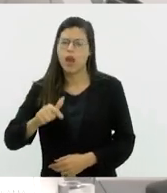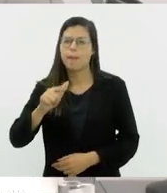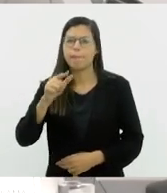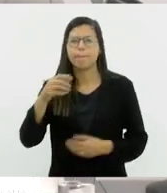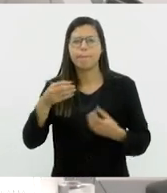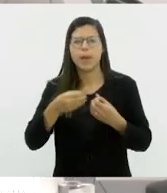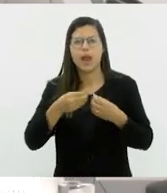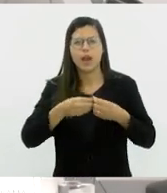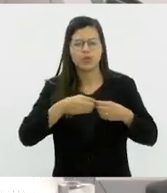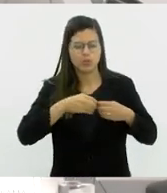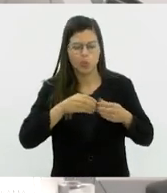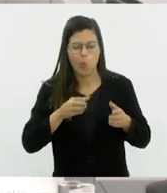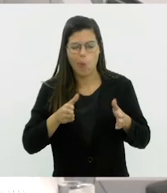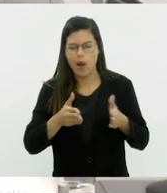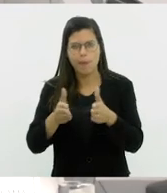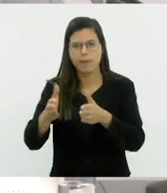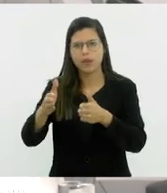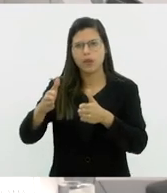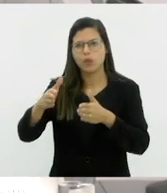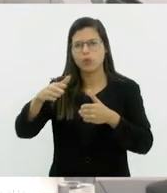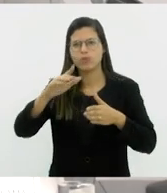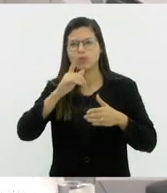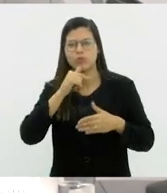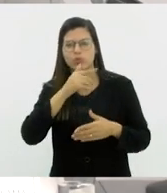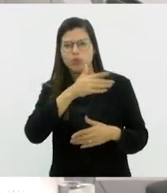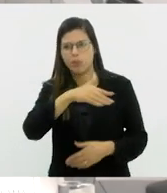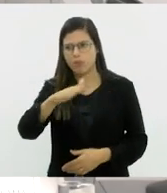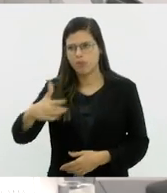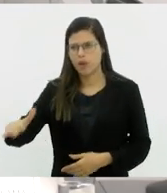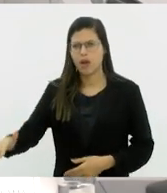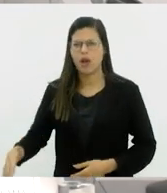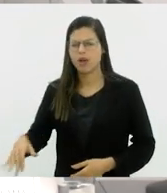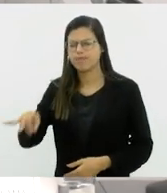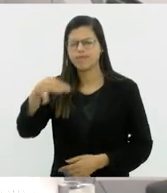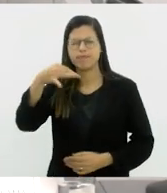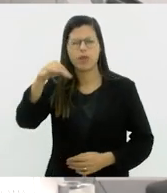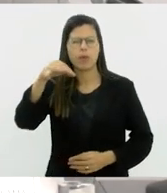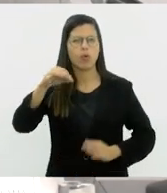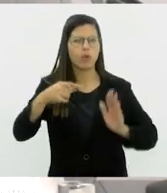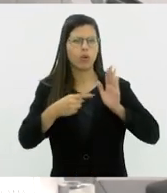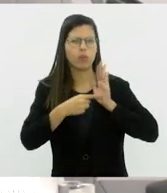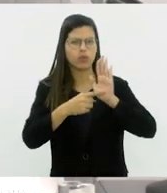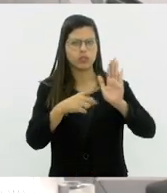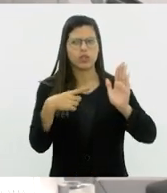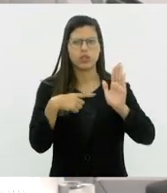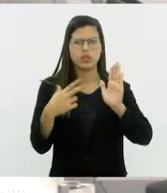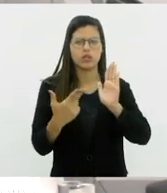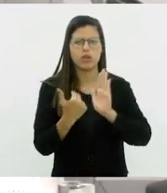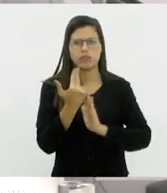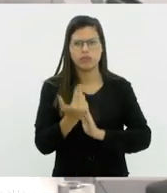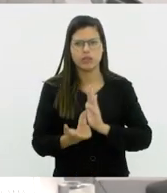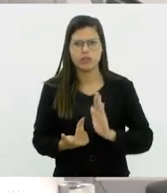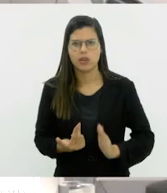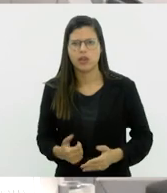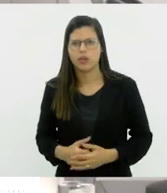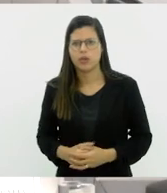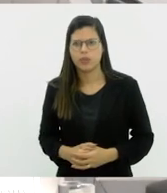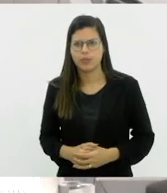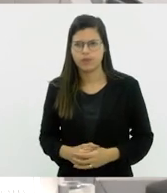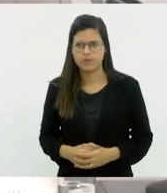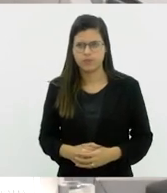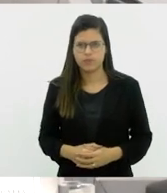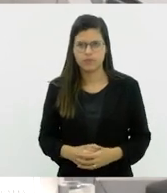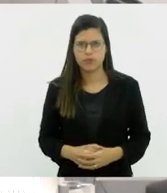das rotas já autorizadas pelo DSEA. Cadê aqueles papéis que eu mostrei aqui, que tinha aqueles desenhos? Está aqui. É essa